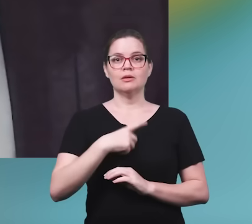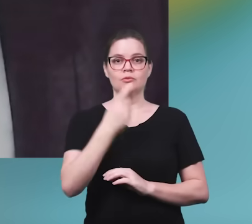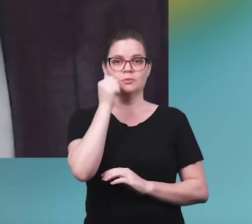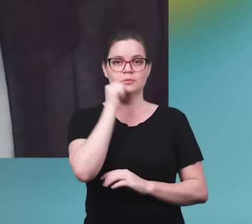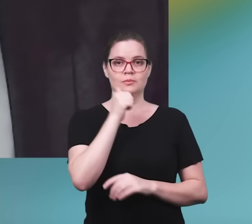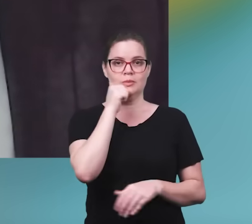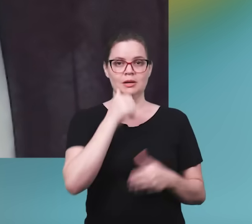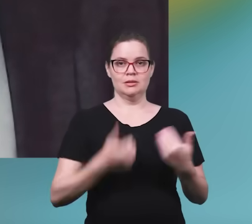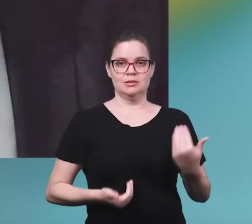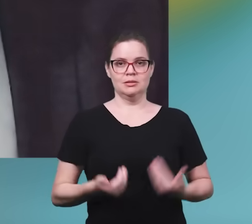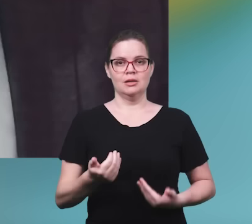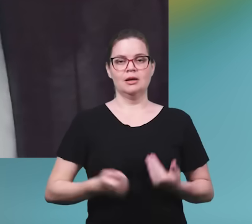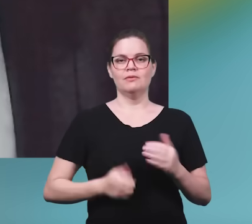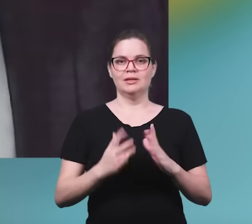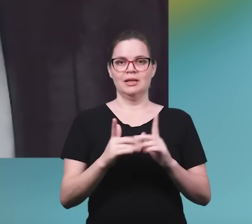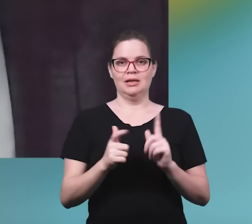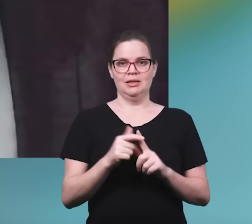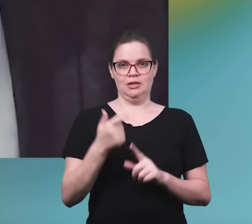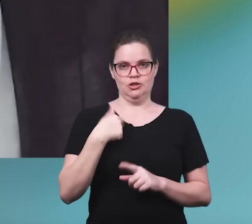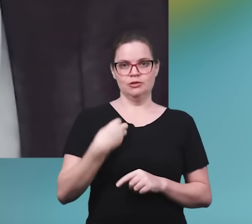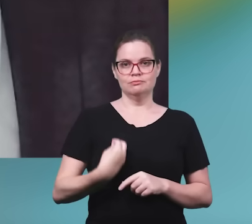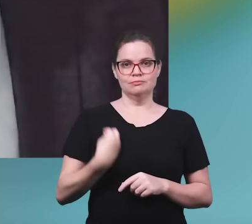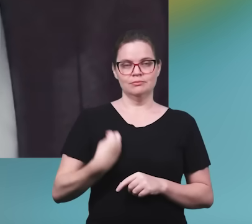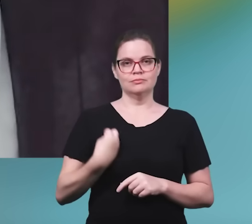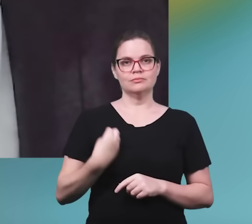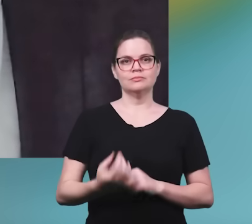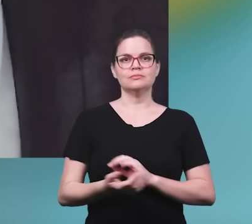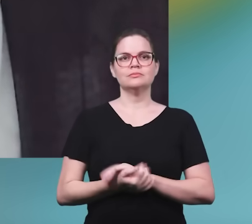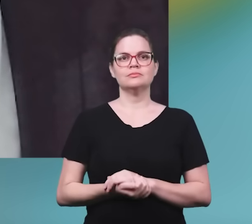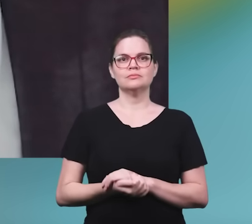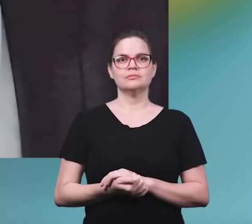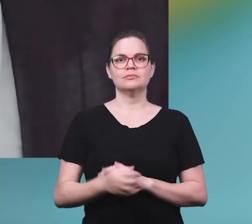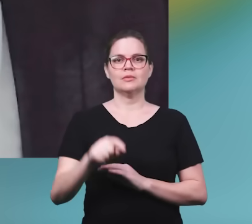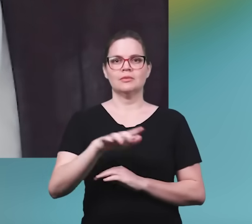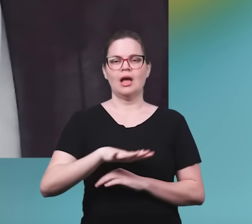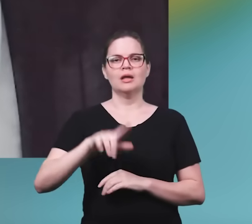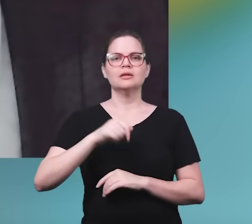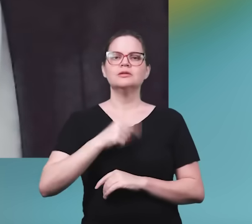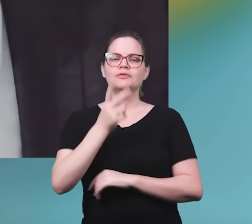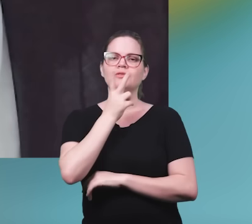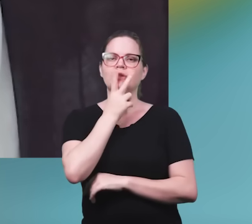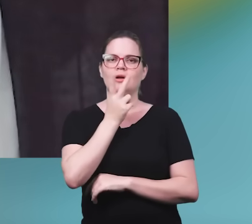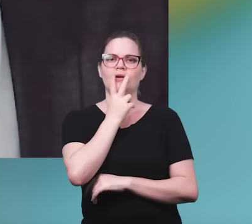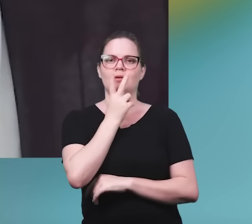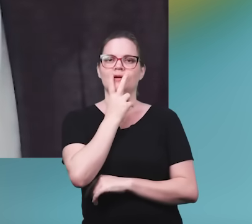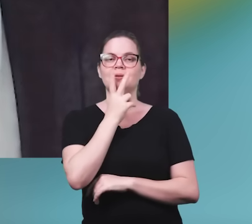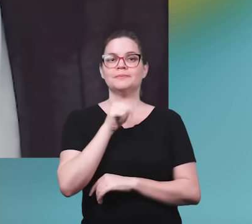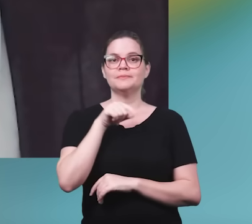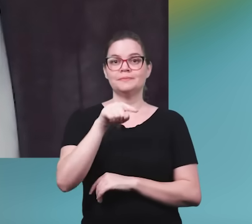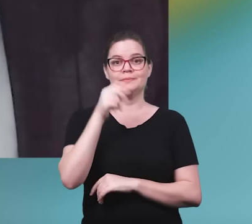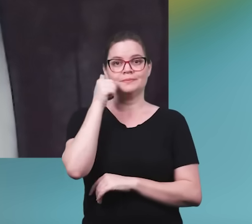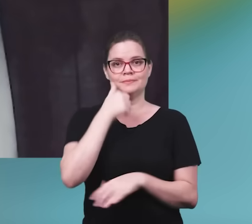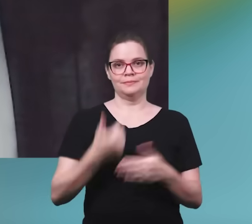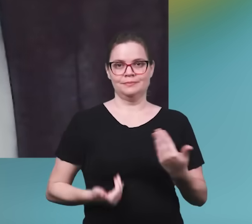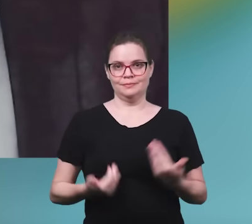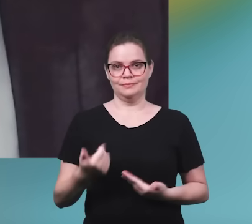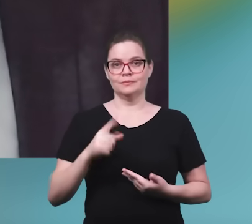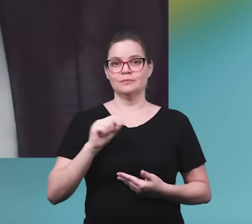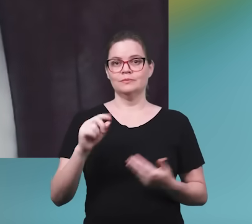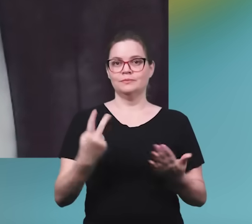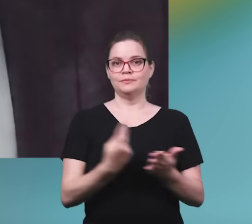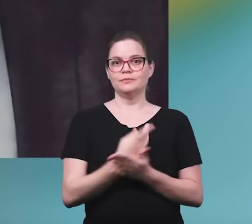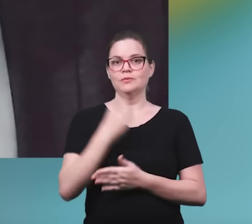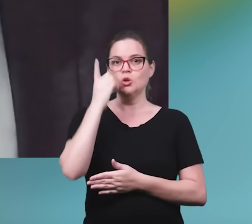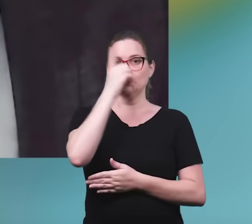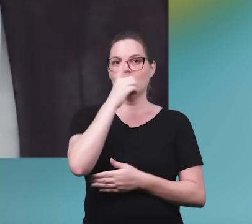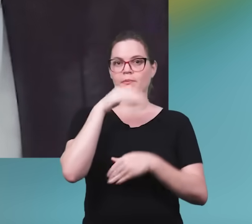determinada irmã de uma igreja a qual eu estava e pude participar, a igreja da Grande Vitória, essa determinada irmã, no domingo à